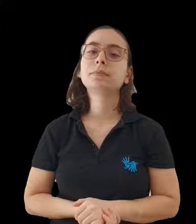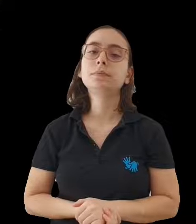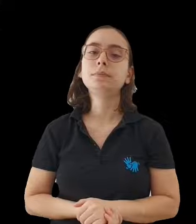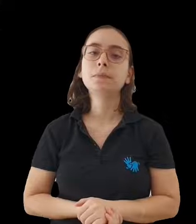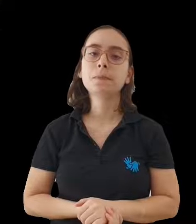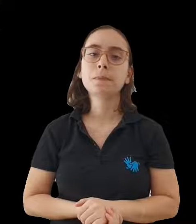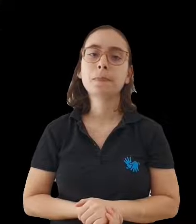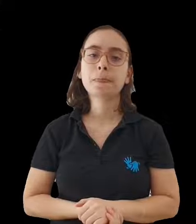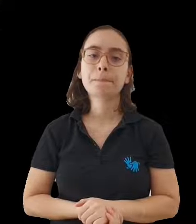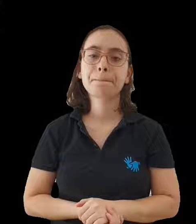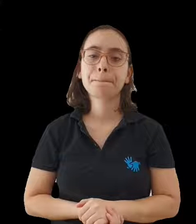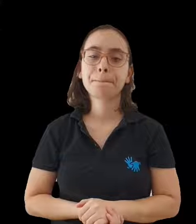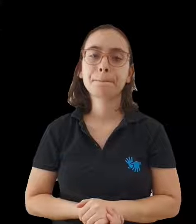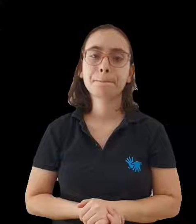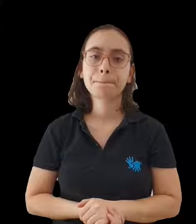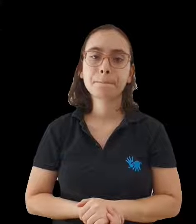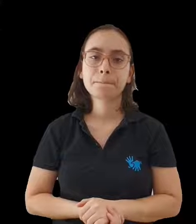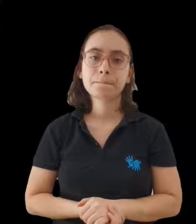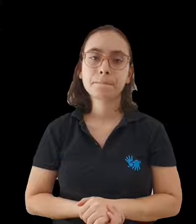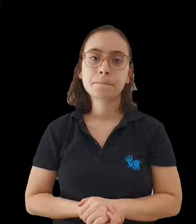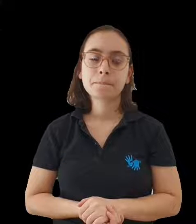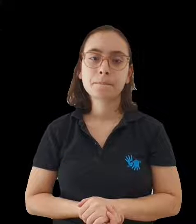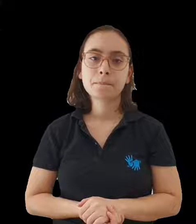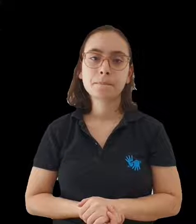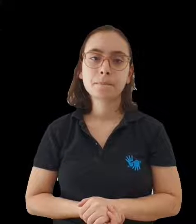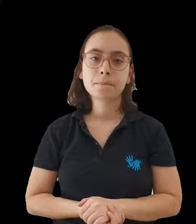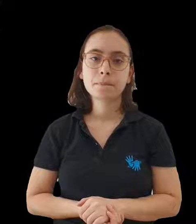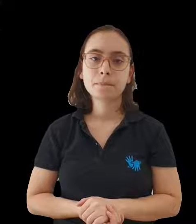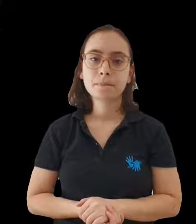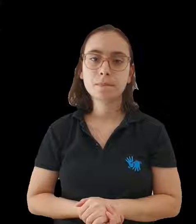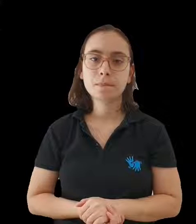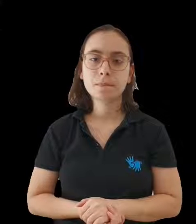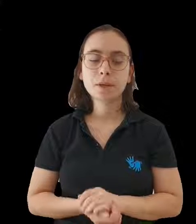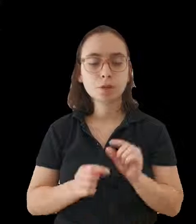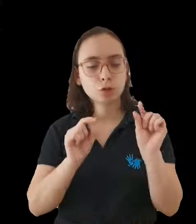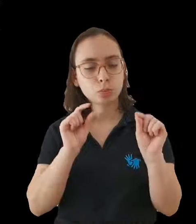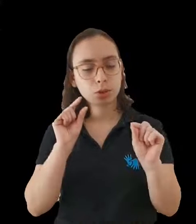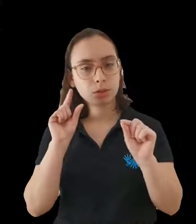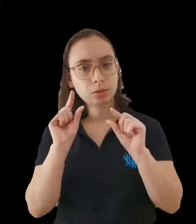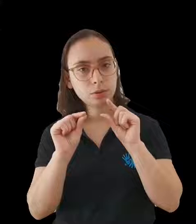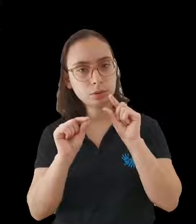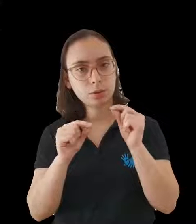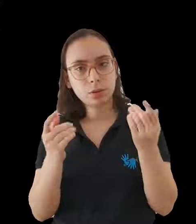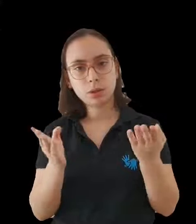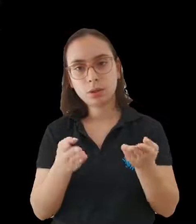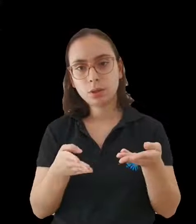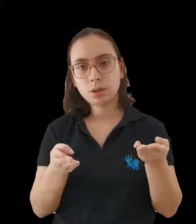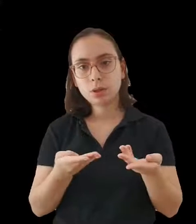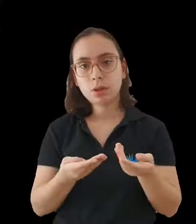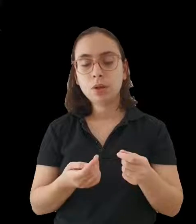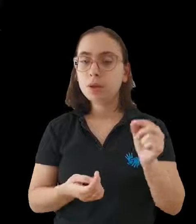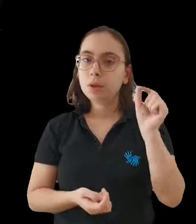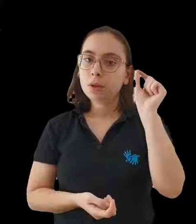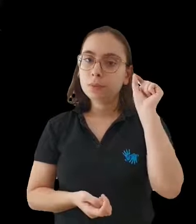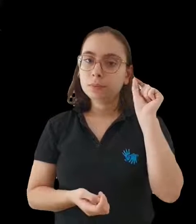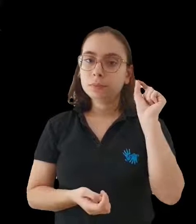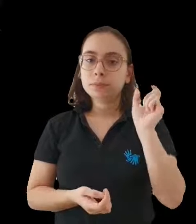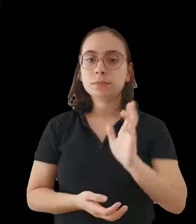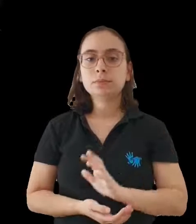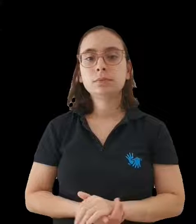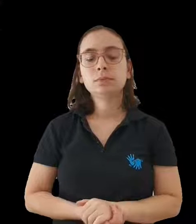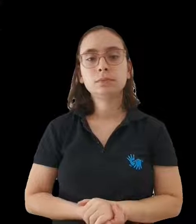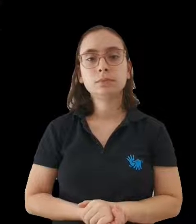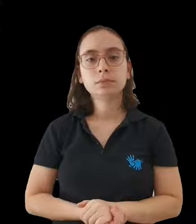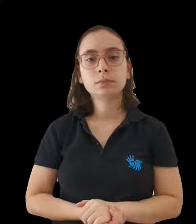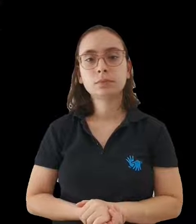Isso. Esses adereços, eles são os pequenininhos. Ó, agora que você levantou a pena, eu consegui ver. O ideal